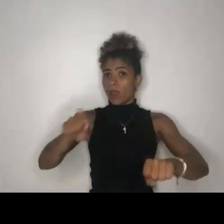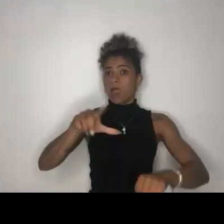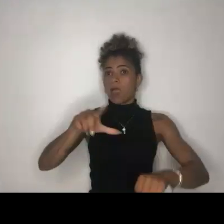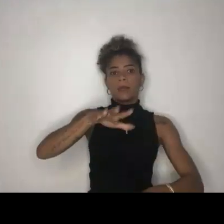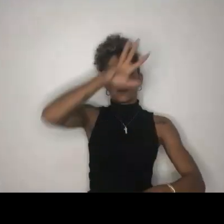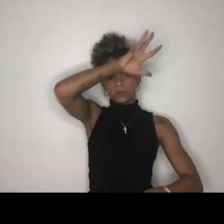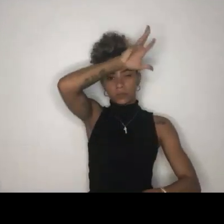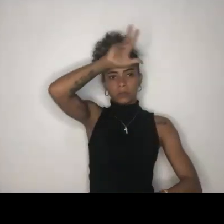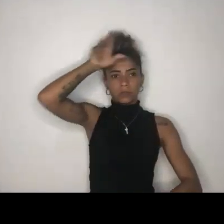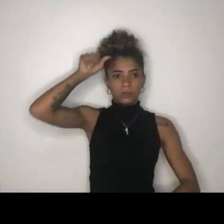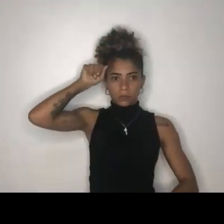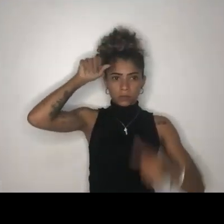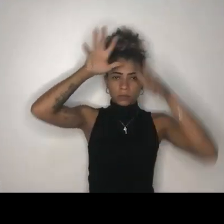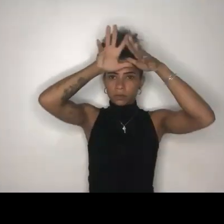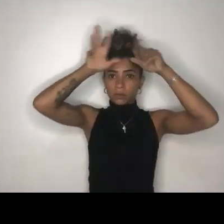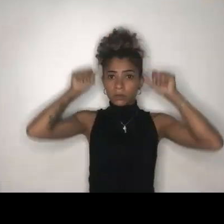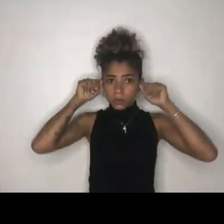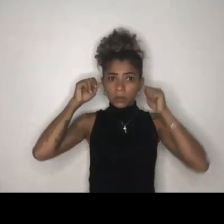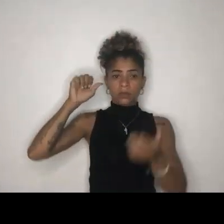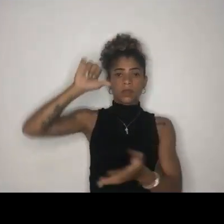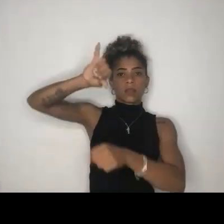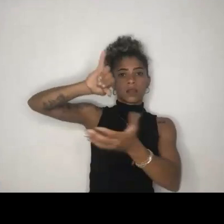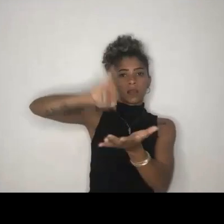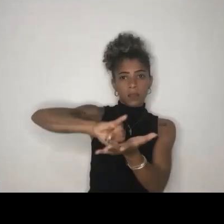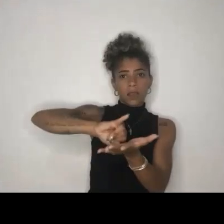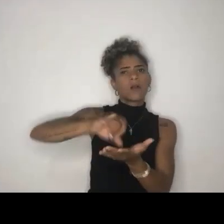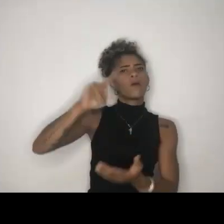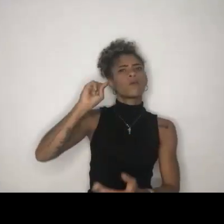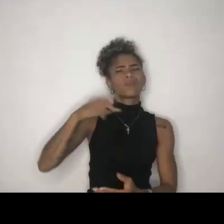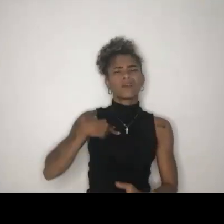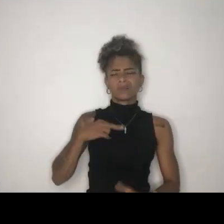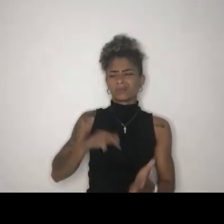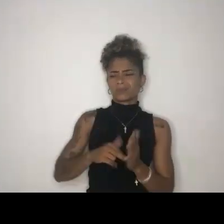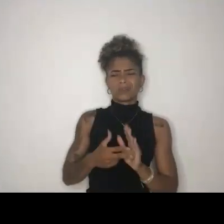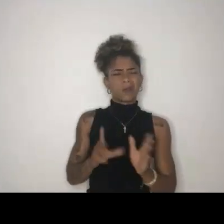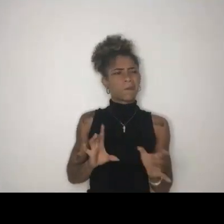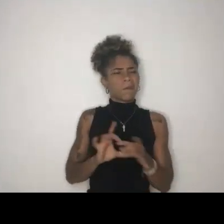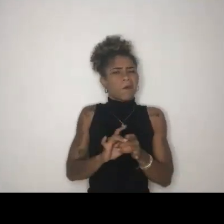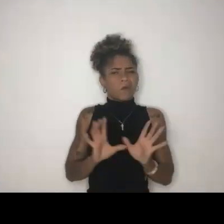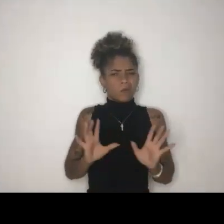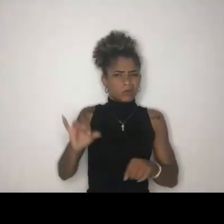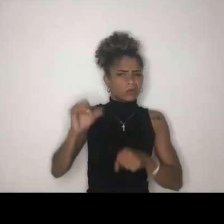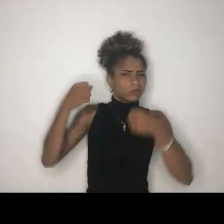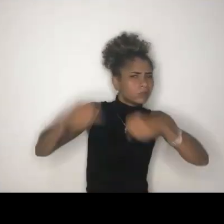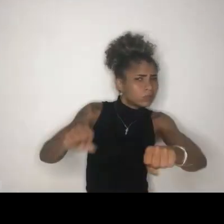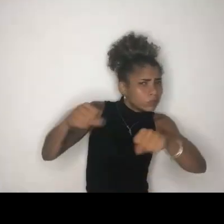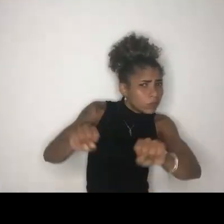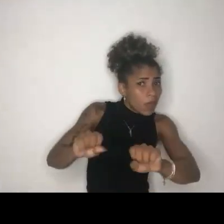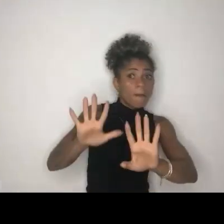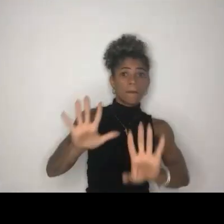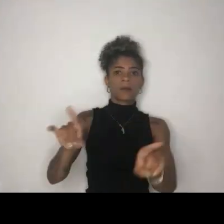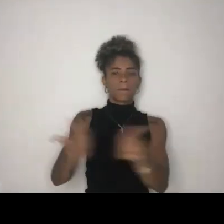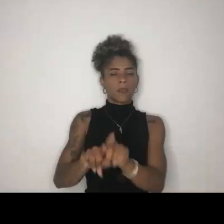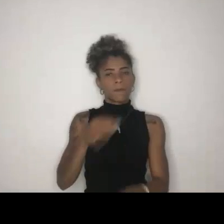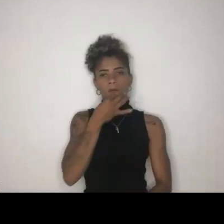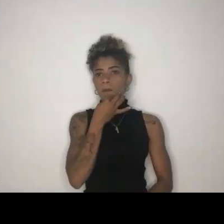de Manaus e aí eu pensei assim cara o que que eu tenho a ver com moto aí nada só que ao mesmo tempo a minha visão